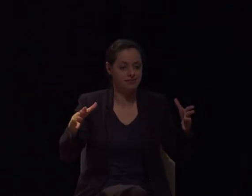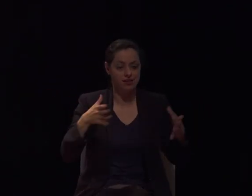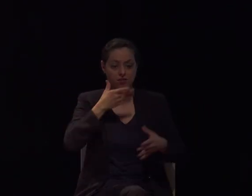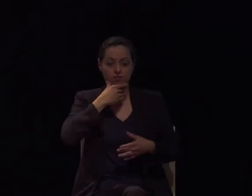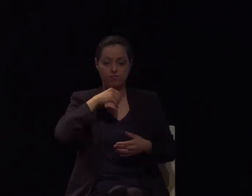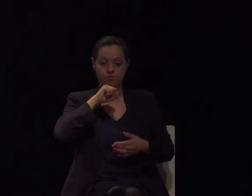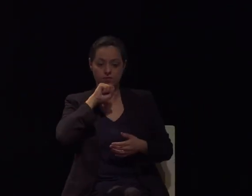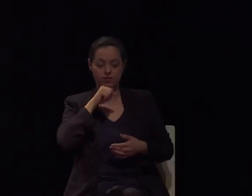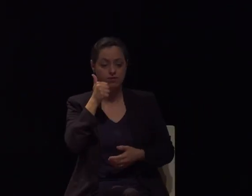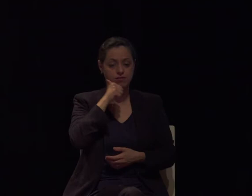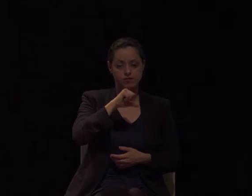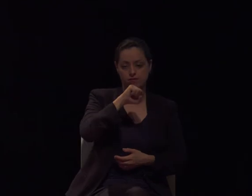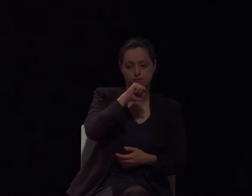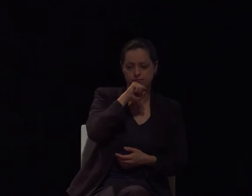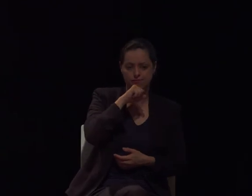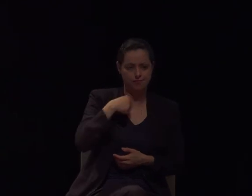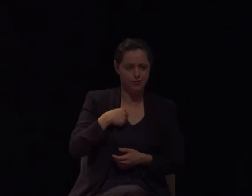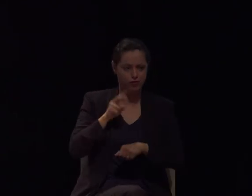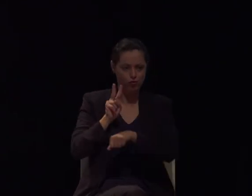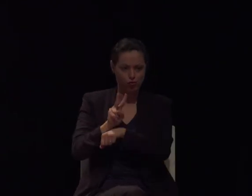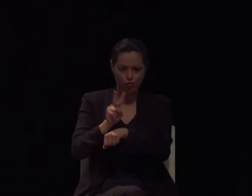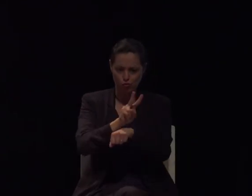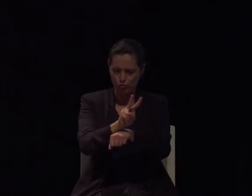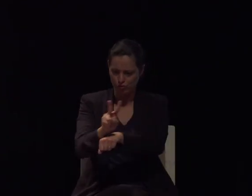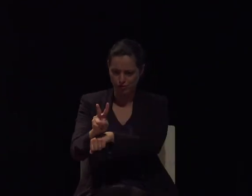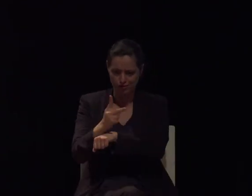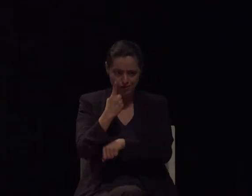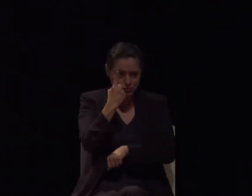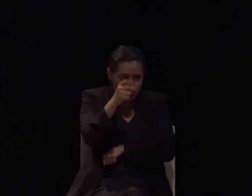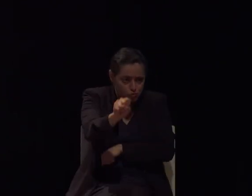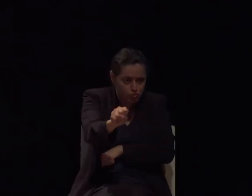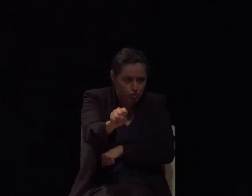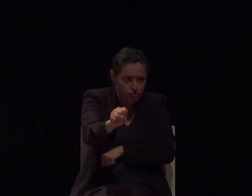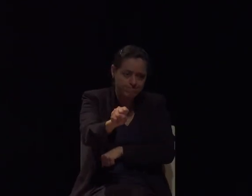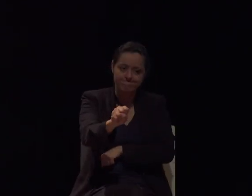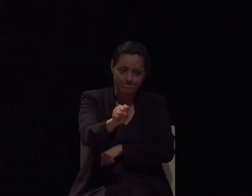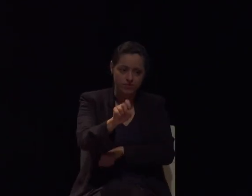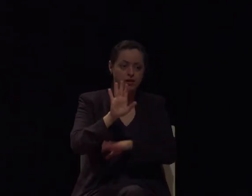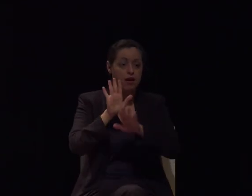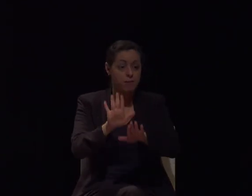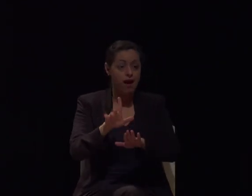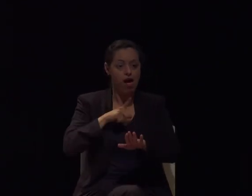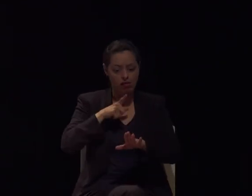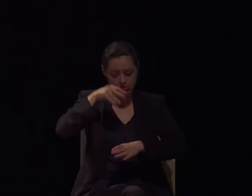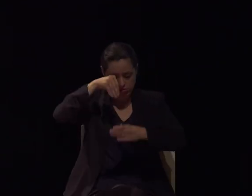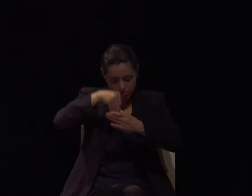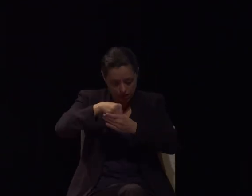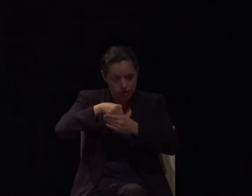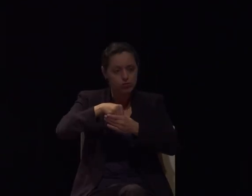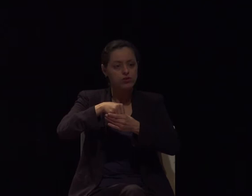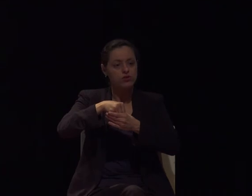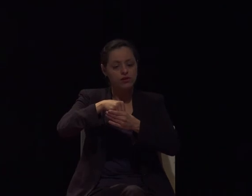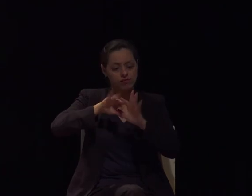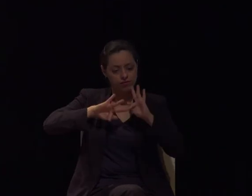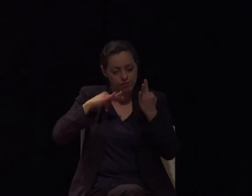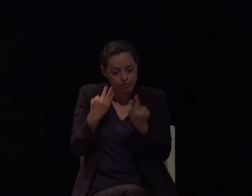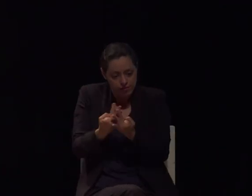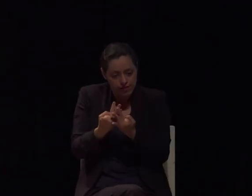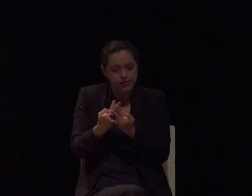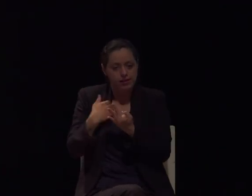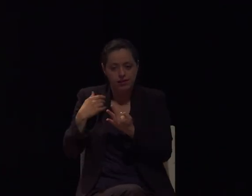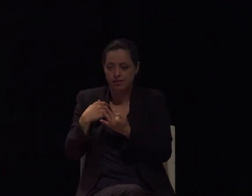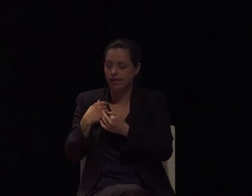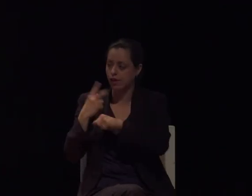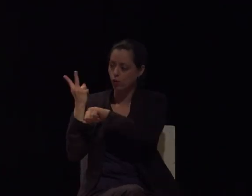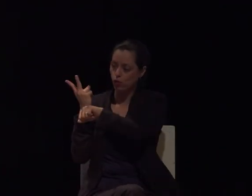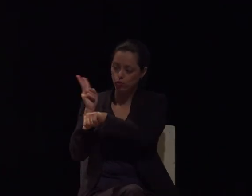mãe você não vai poder realmente cuidar de 18 filhos mas existe uma obrigação interna de cada filho de cuidar do